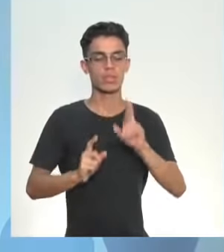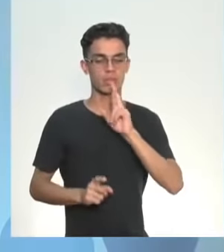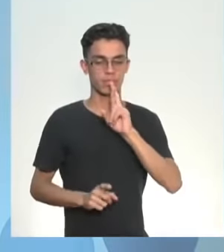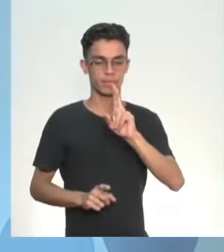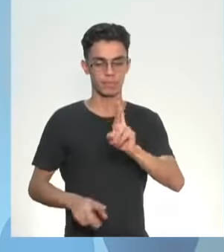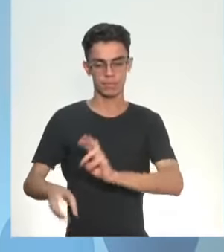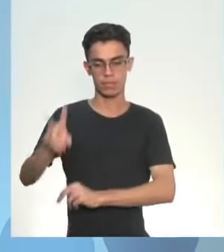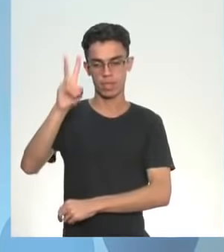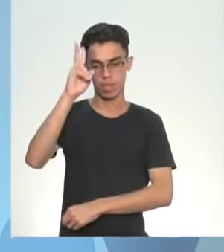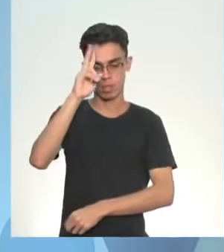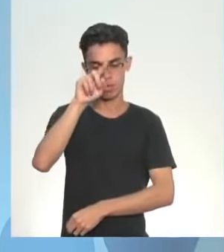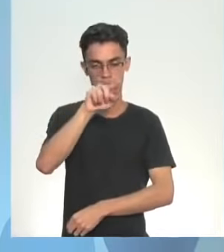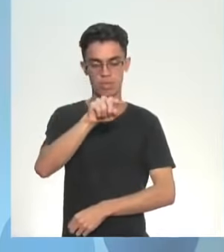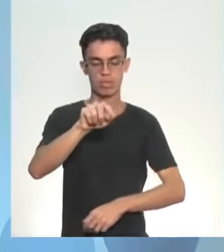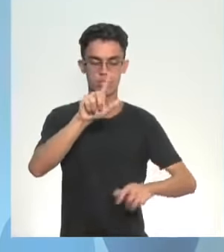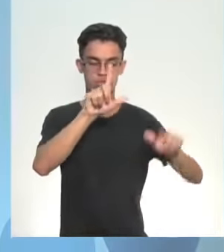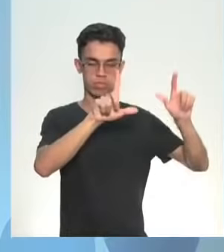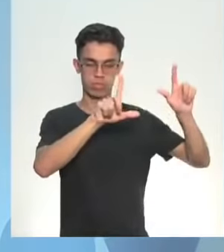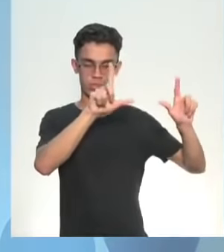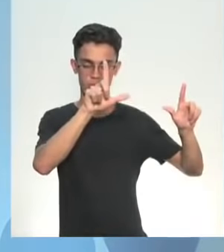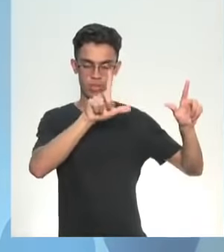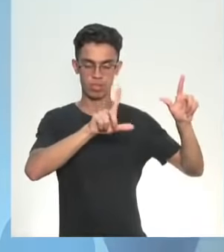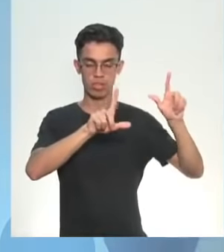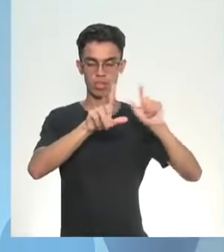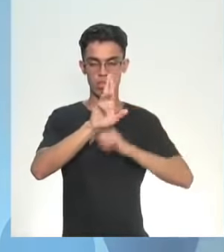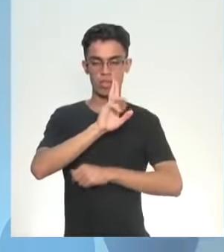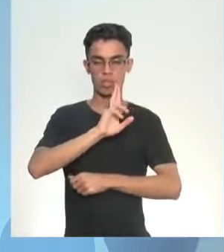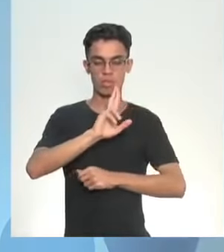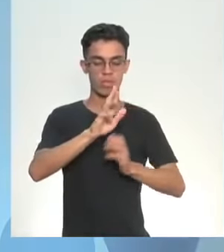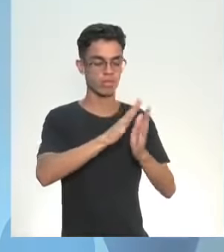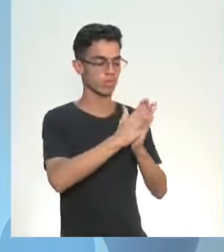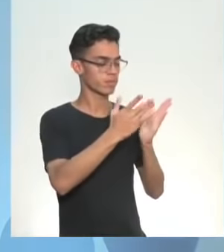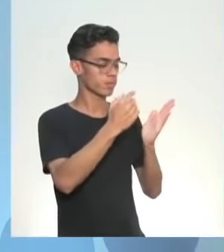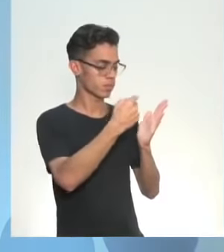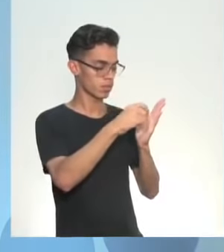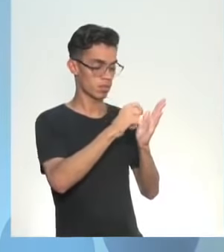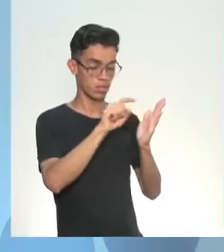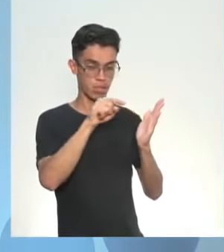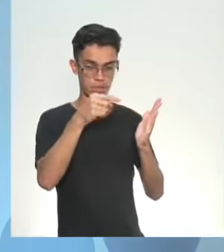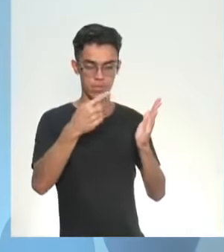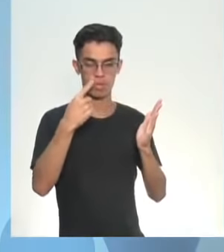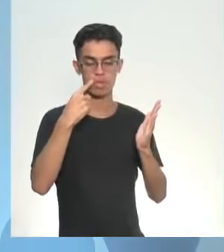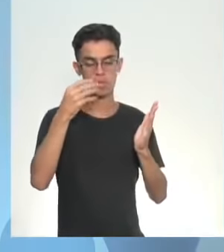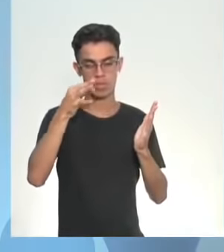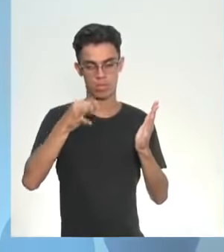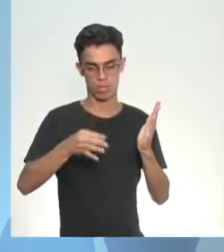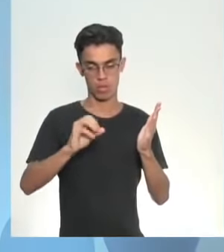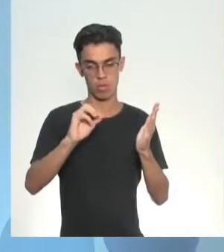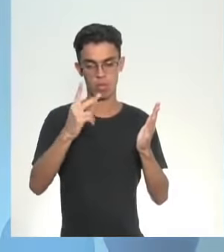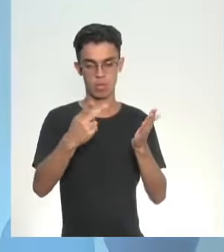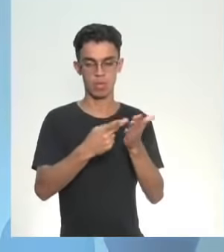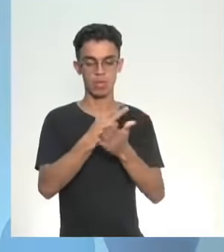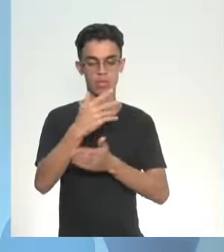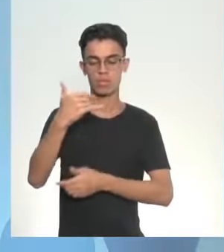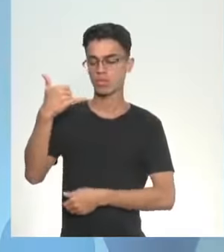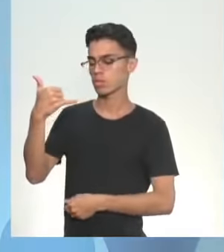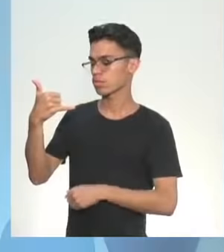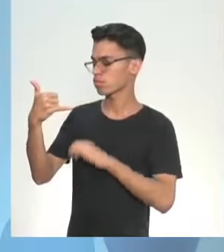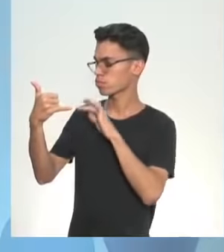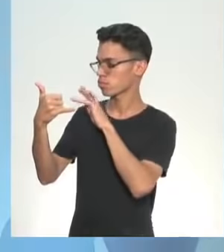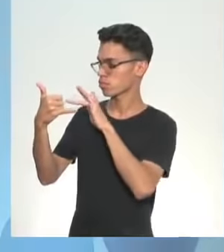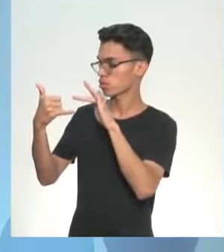Lembrando que quem tá assistindo pela televisão a nossa resposta no caderno para depois conferir com a gente tá certo quem tá assistindo pelo celular